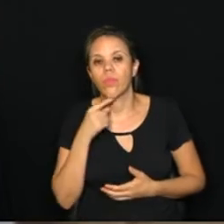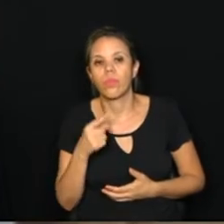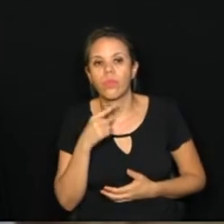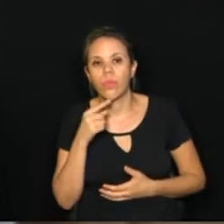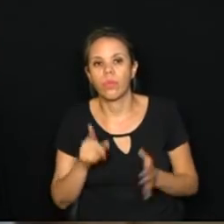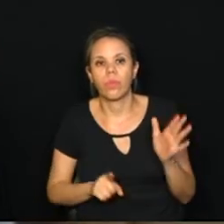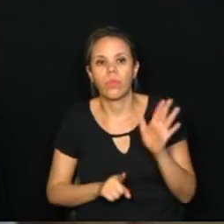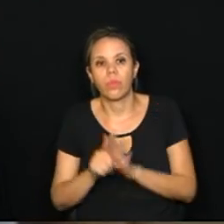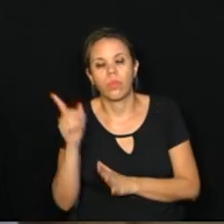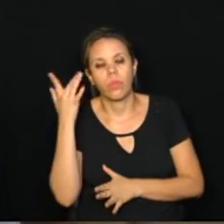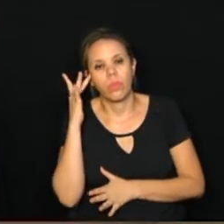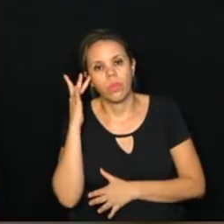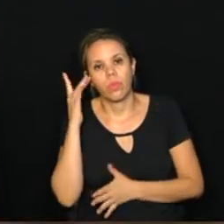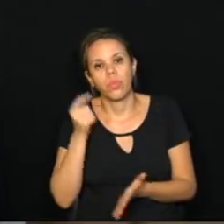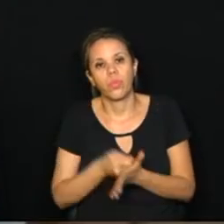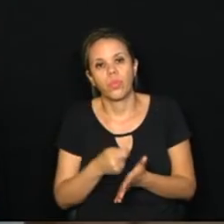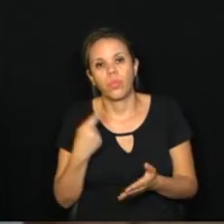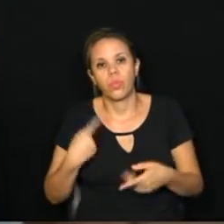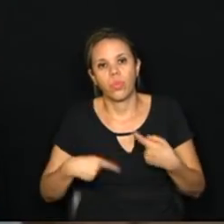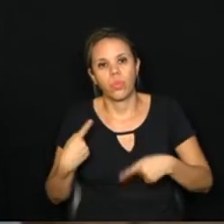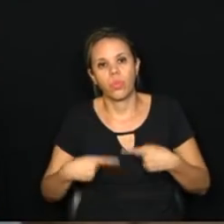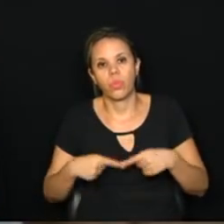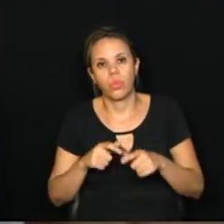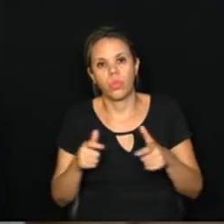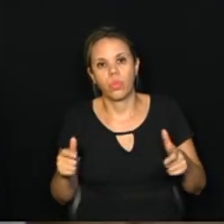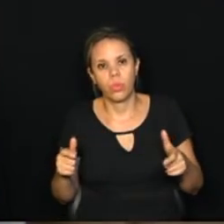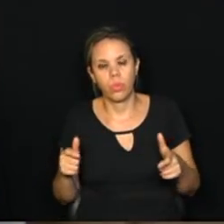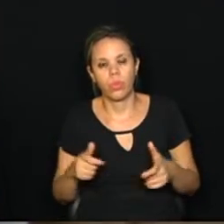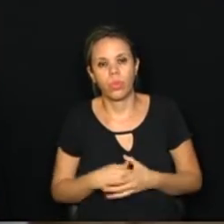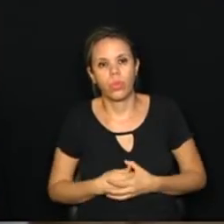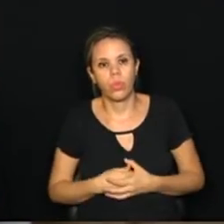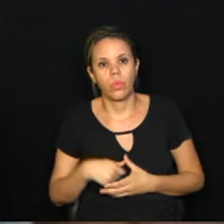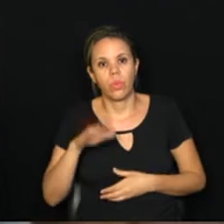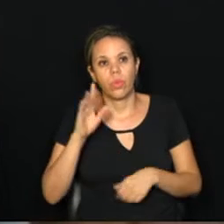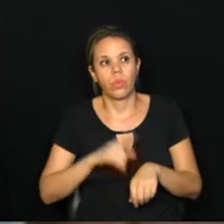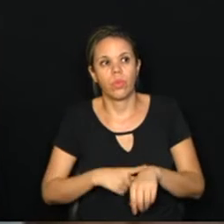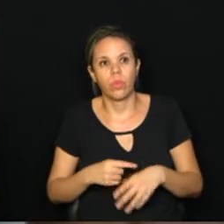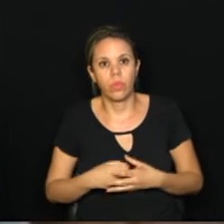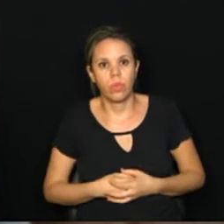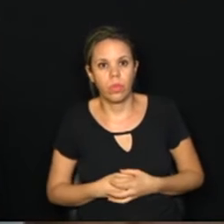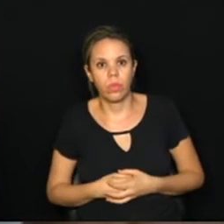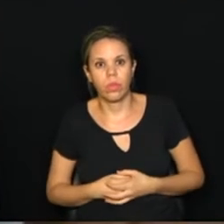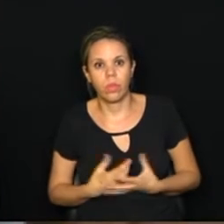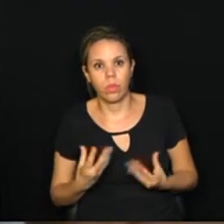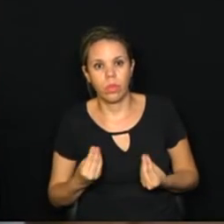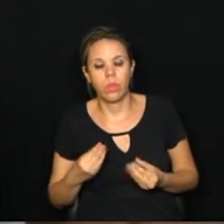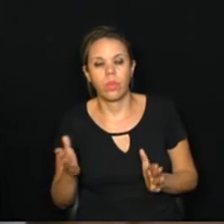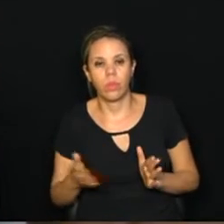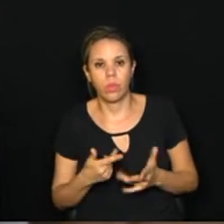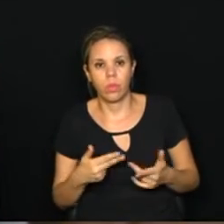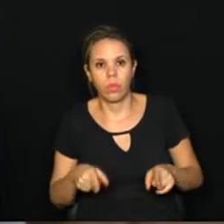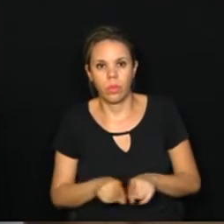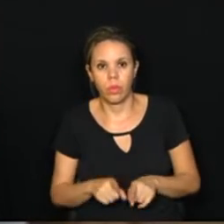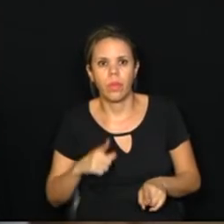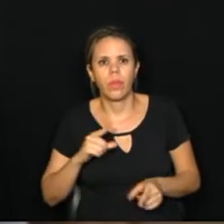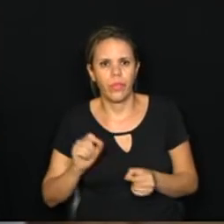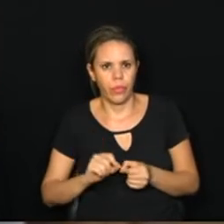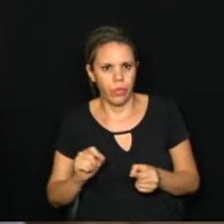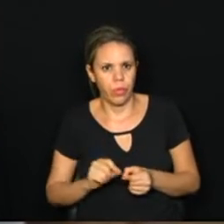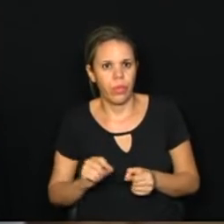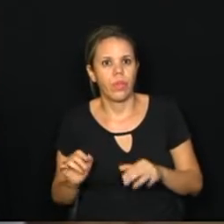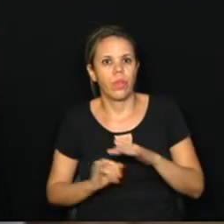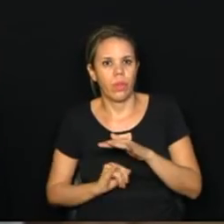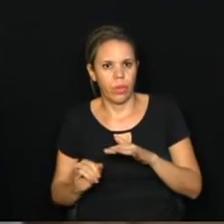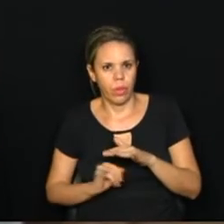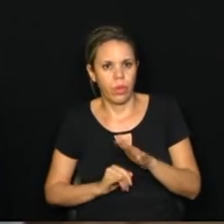Acho que isso exigiria um debate com mais tempo. Tem muita produção que tem sido feita nas